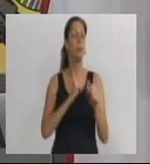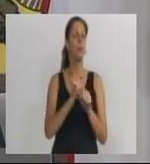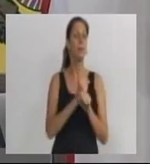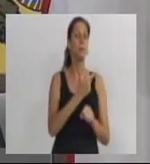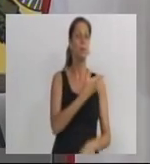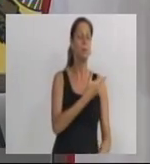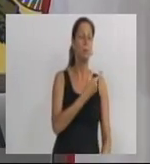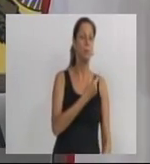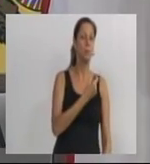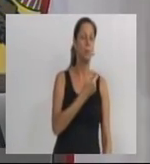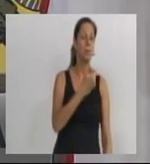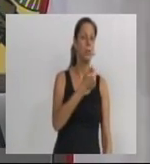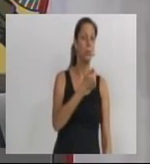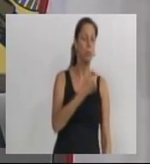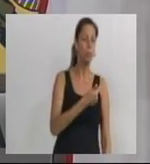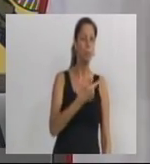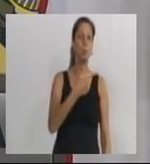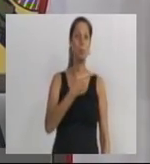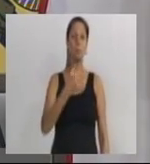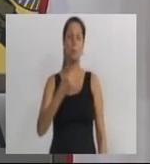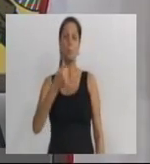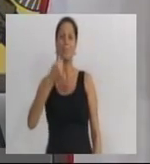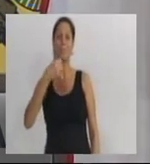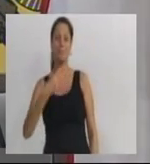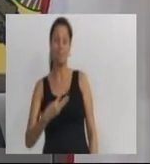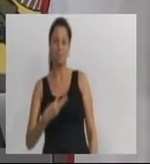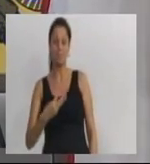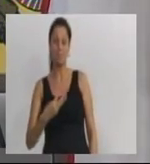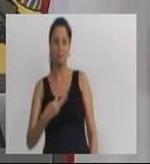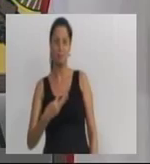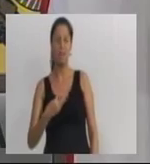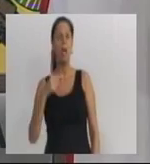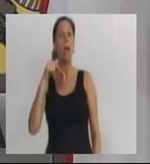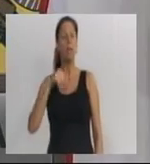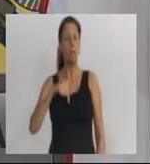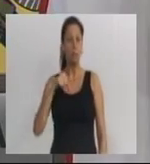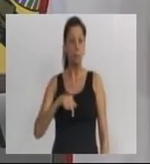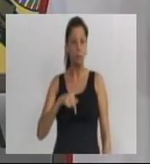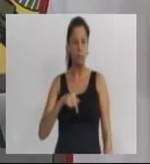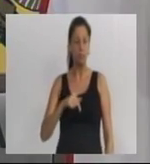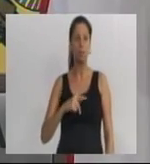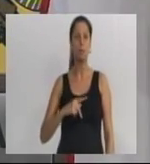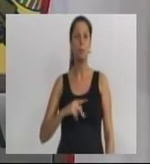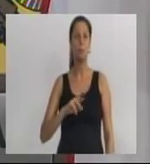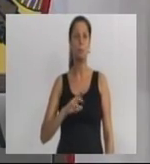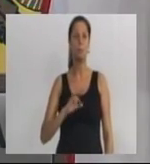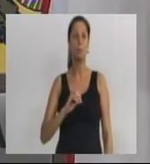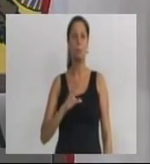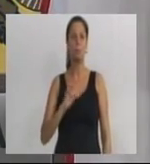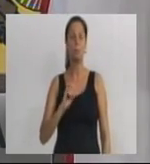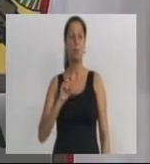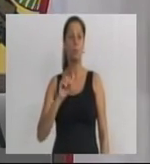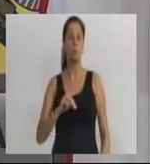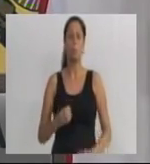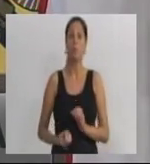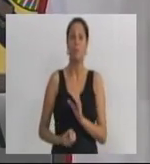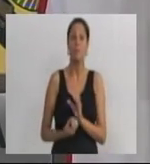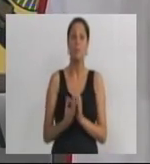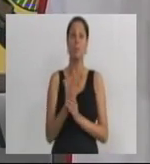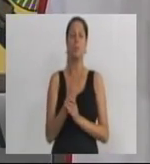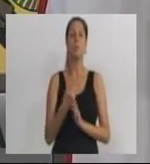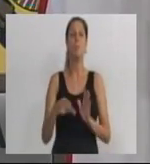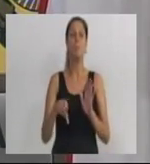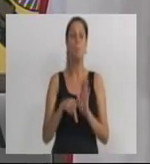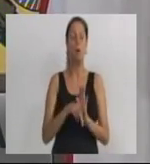e o PROCON vai e cria Blumenau Você com Mais Sinal, com base na lei que foi de minha iniciativa, aprovada